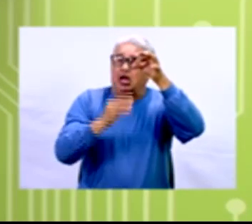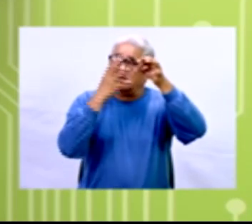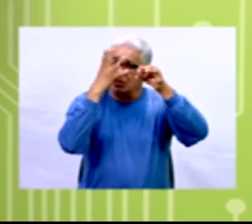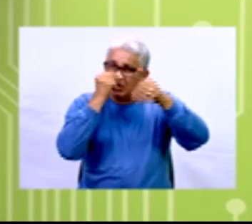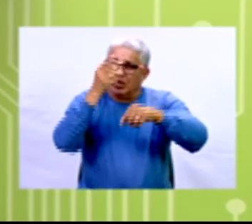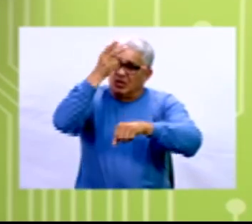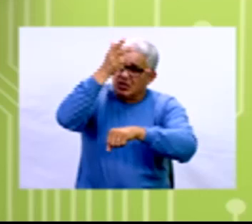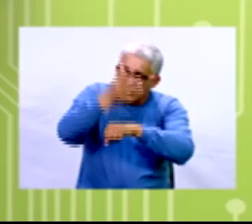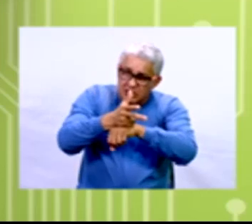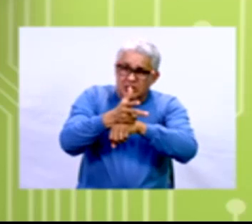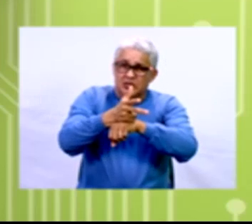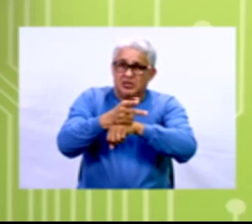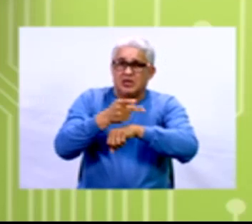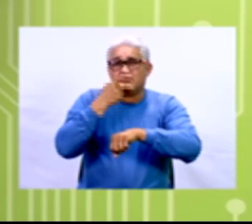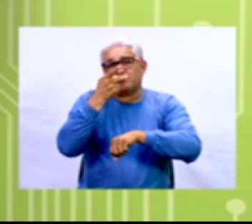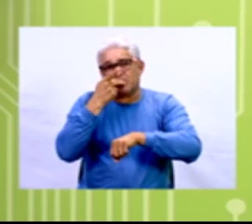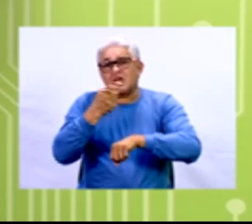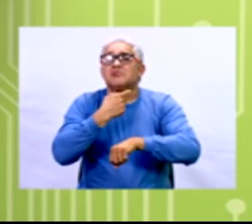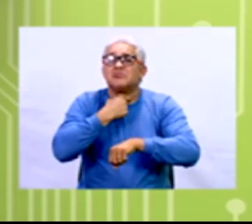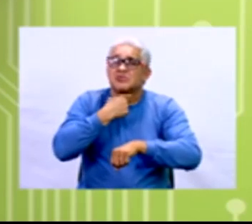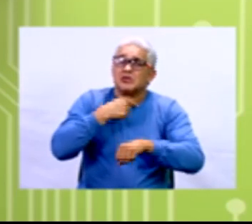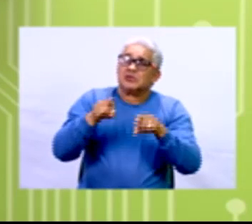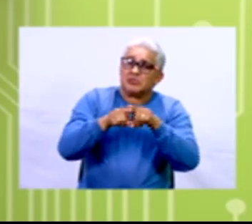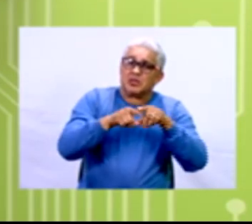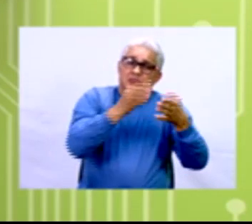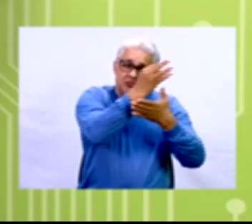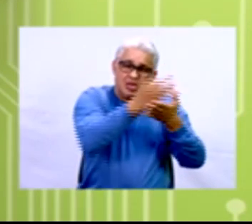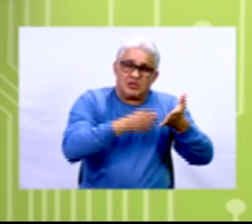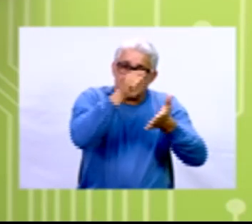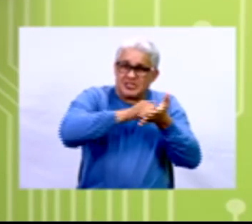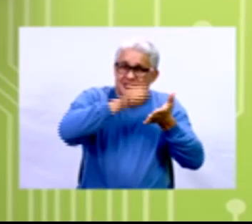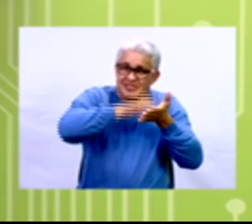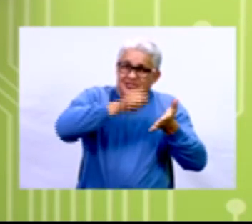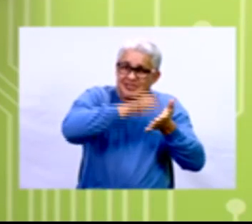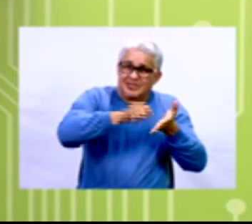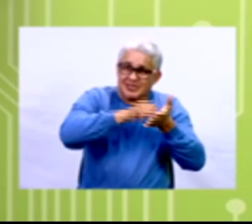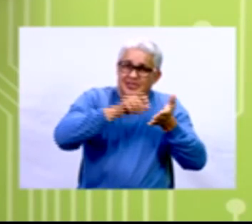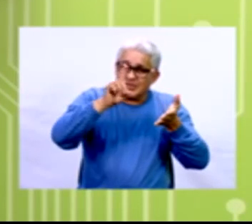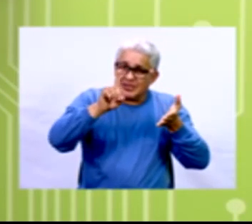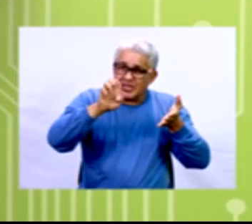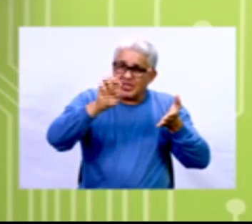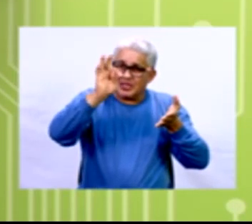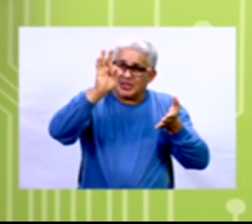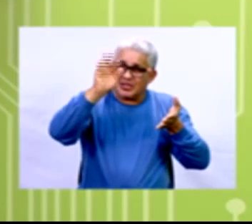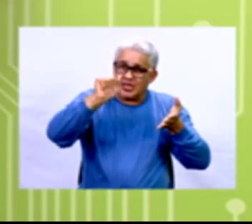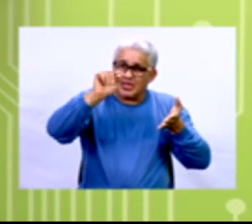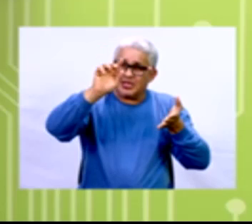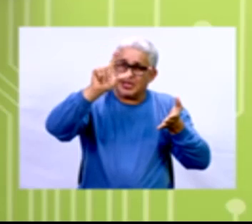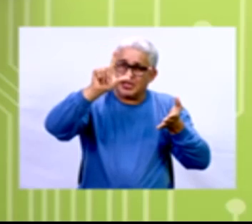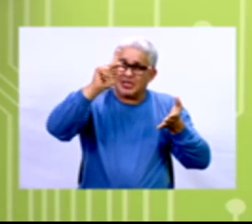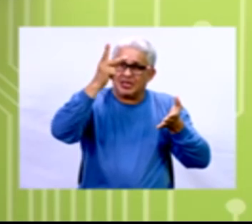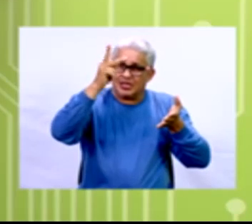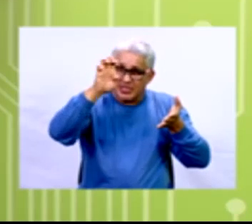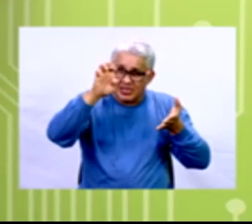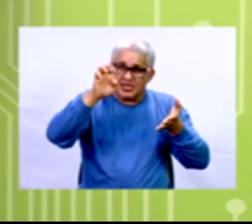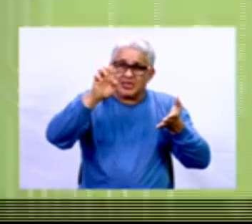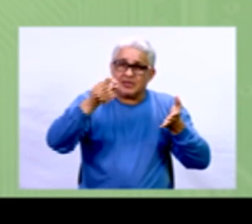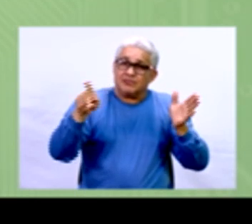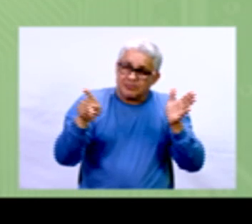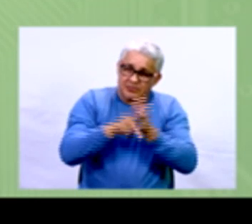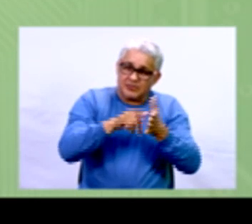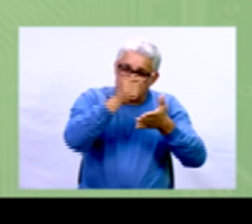você vai falar, escrever texto detalhando aquele produto. Então, é um detalhamento da